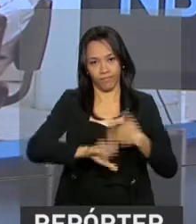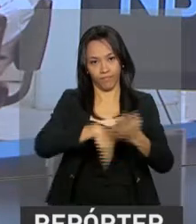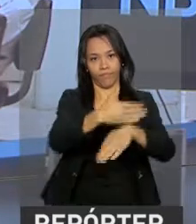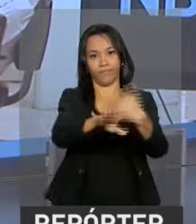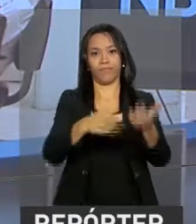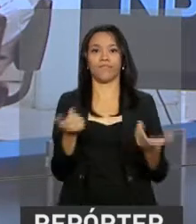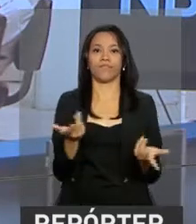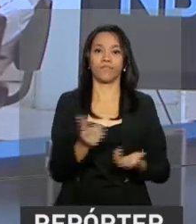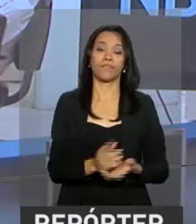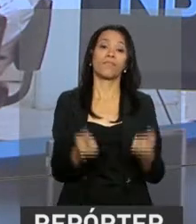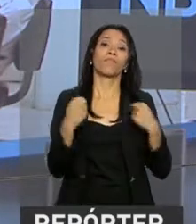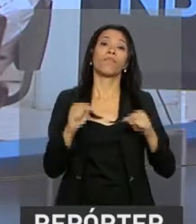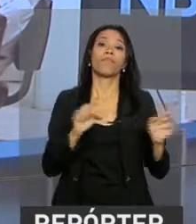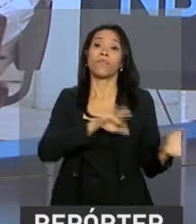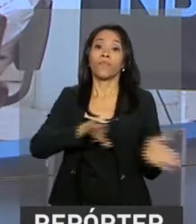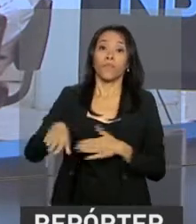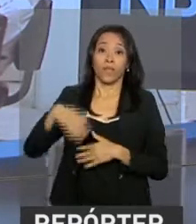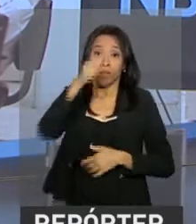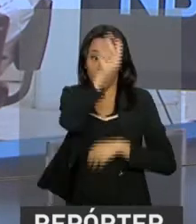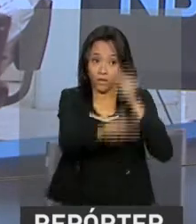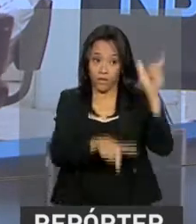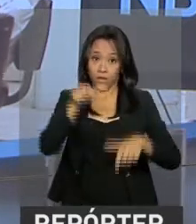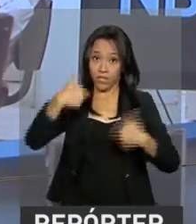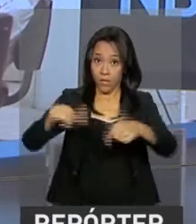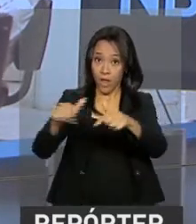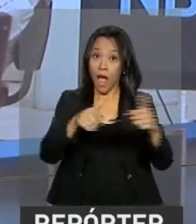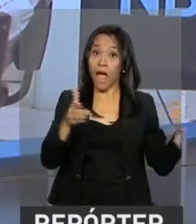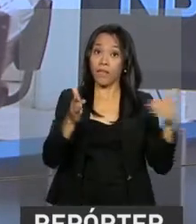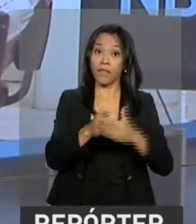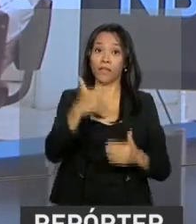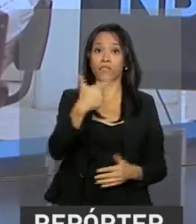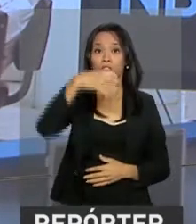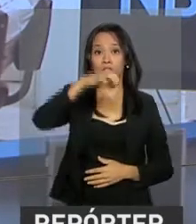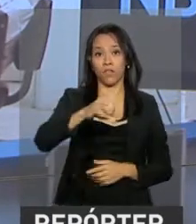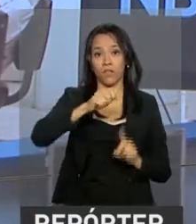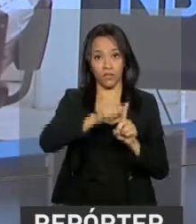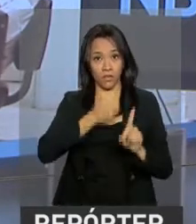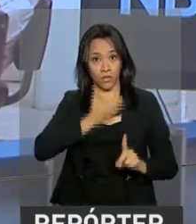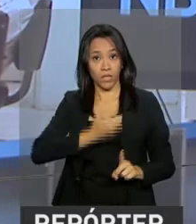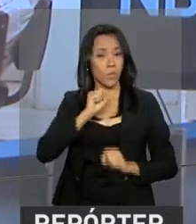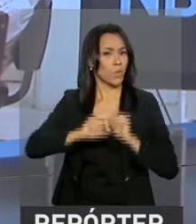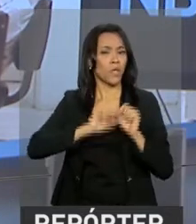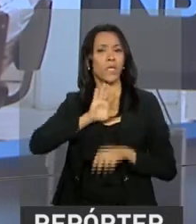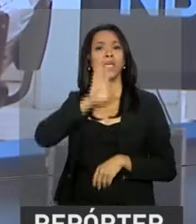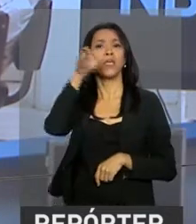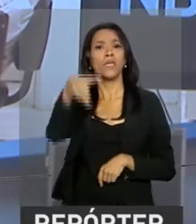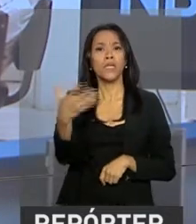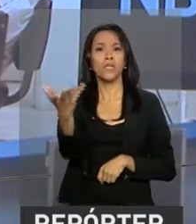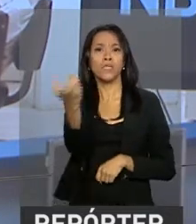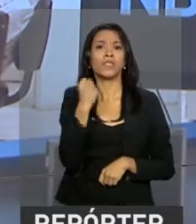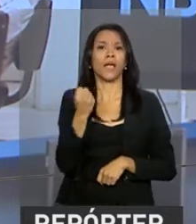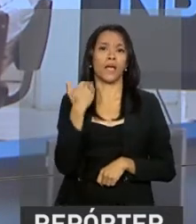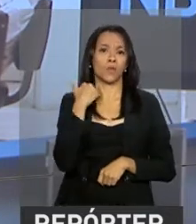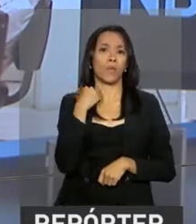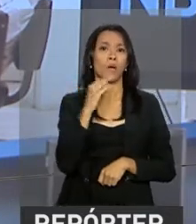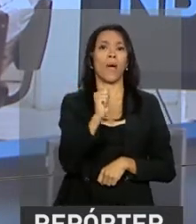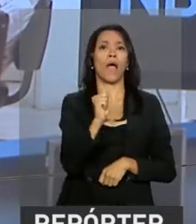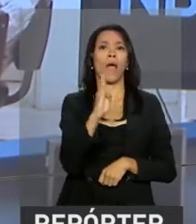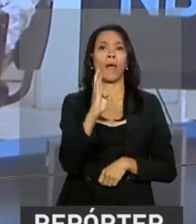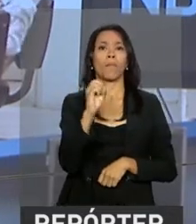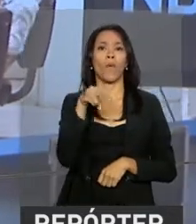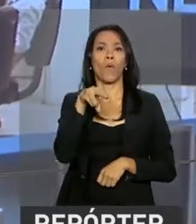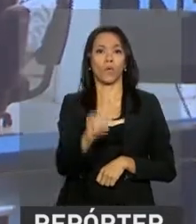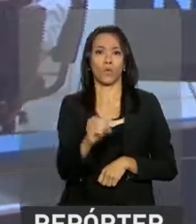os trabalhadores têm até 29 de dezembro para sacar nos bancos o abono salarial ano base 2014